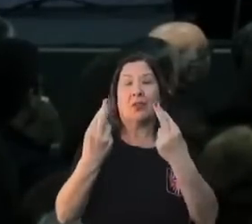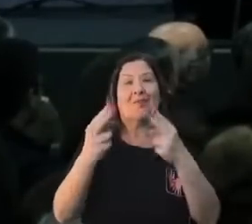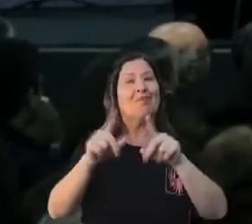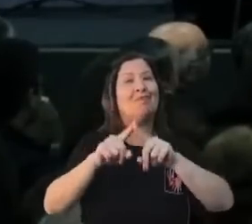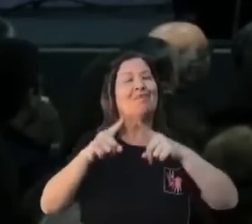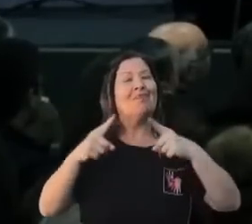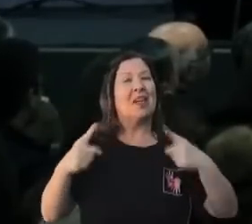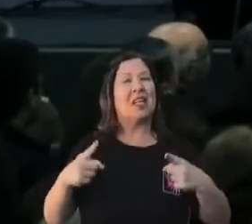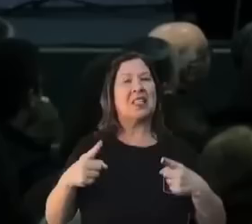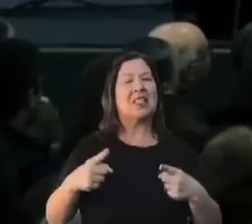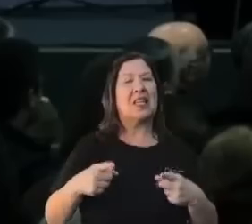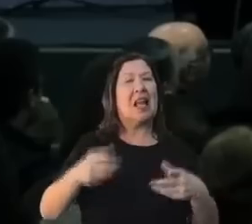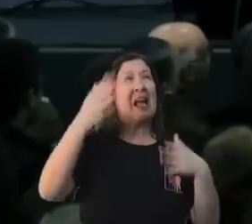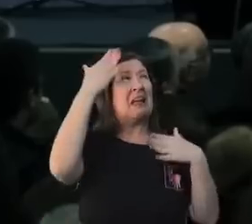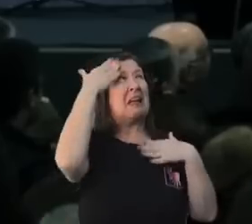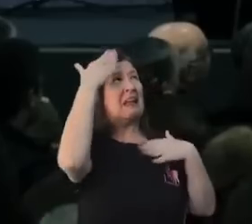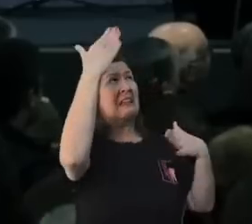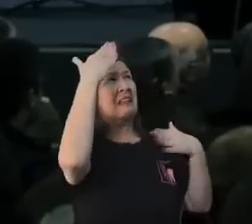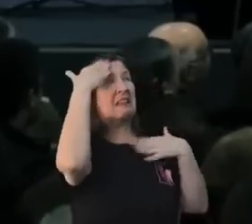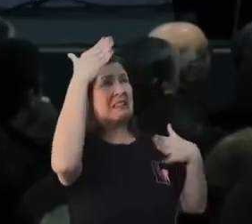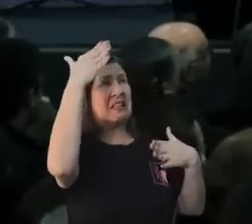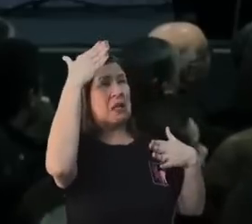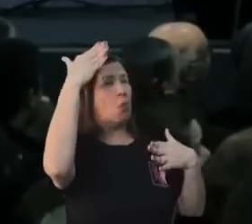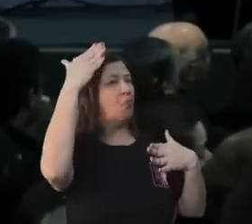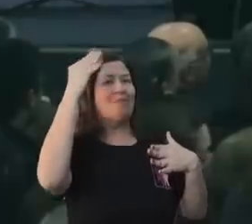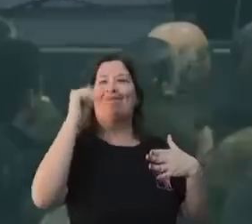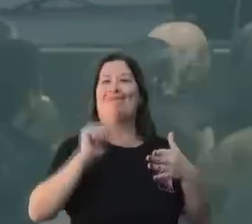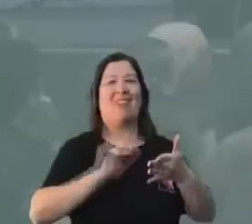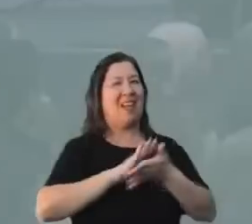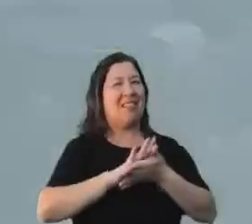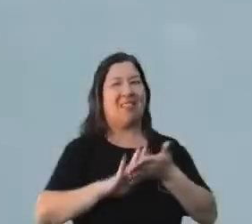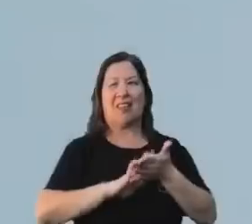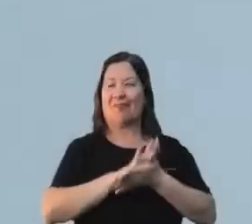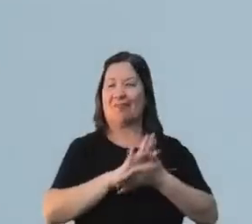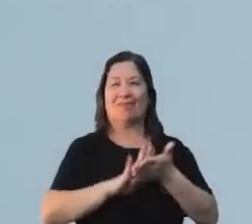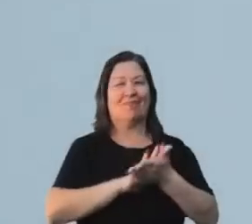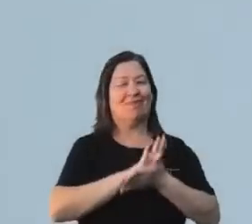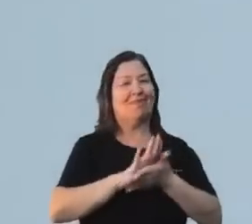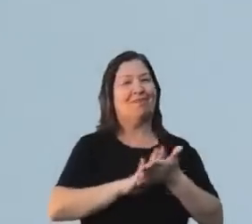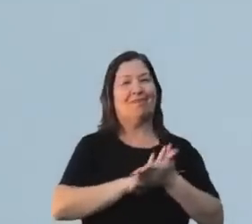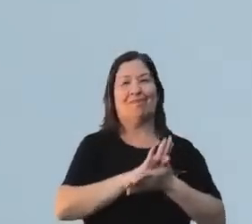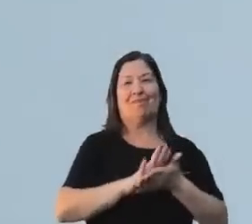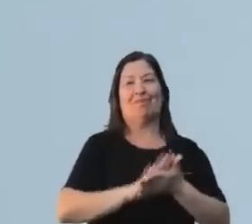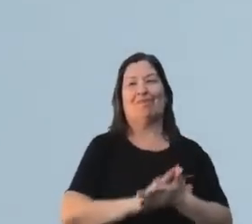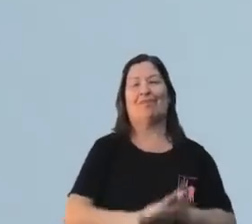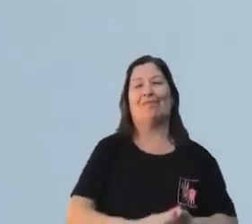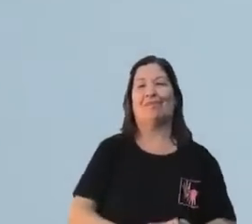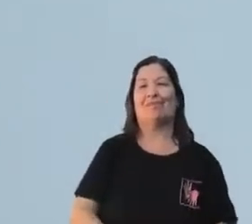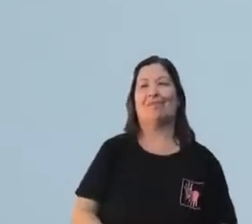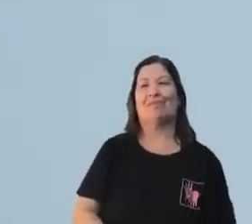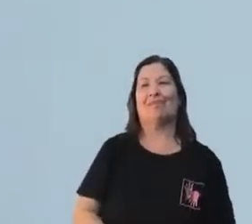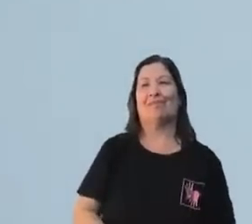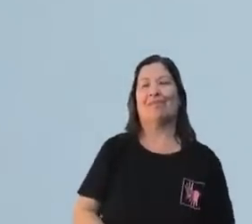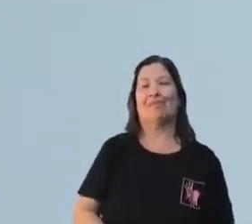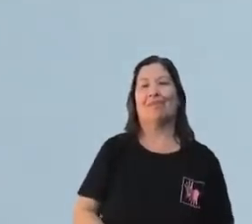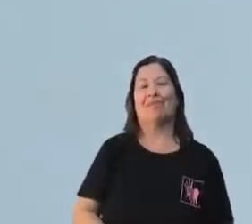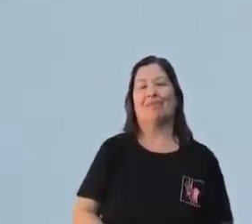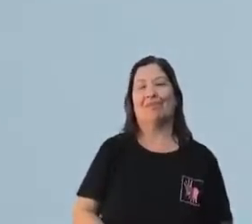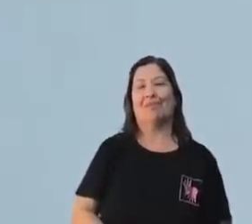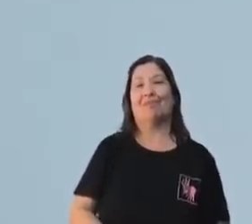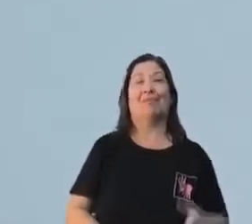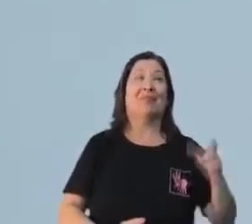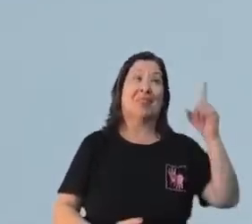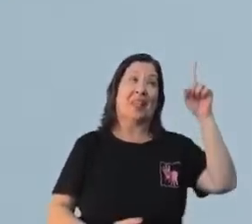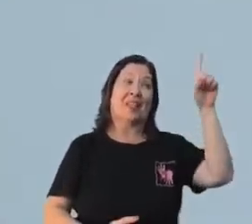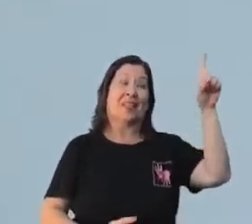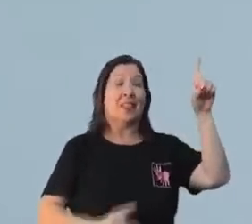de gratidão a Deus, que ele foi mau aos olhos do Senhor. Aí Deus mandou o profeta Ezequias de